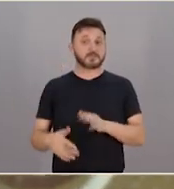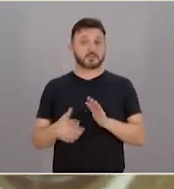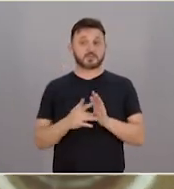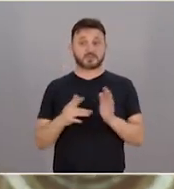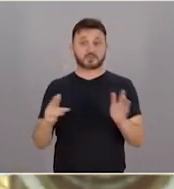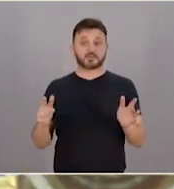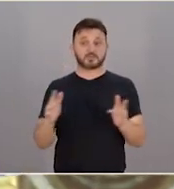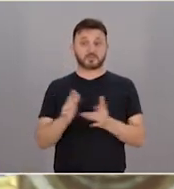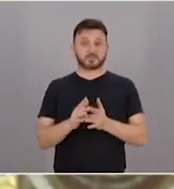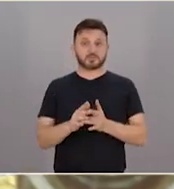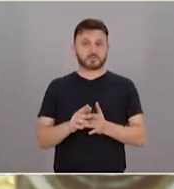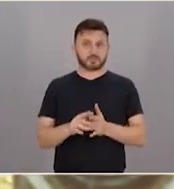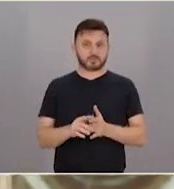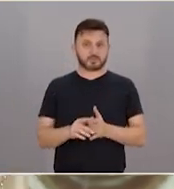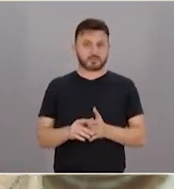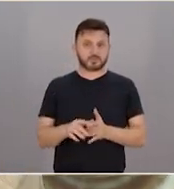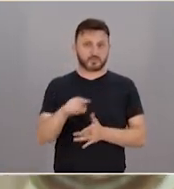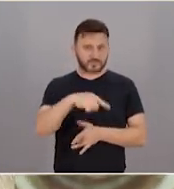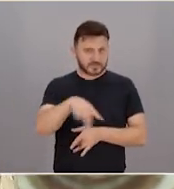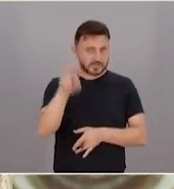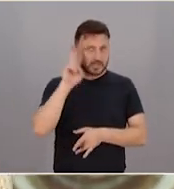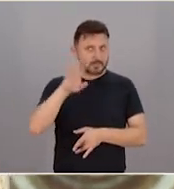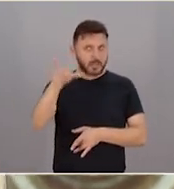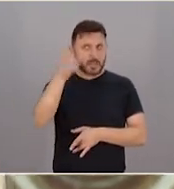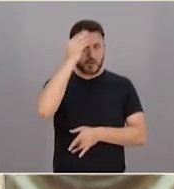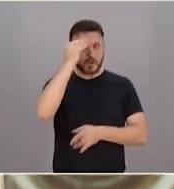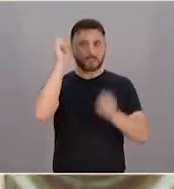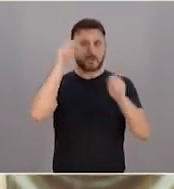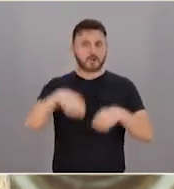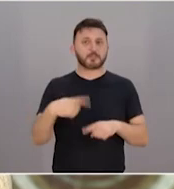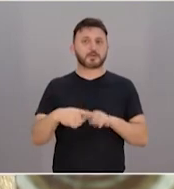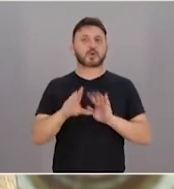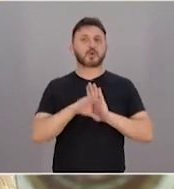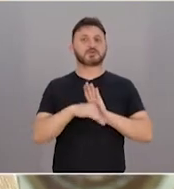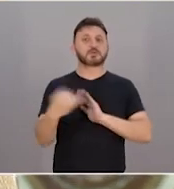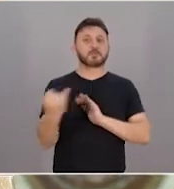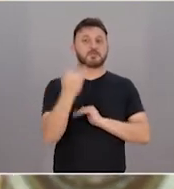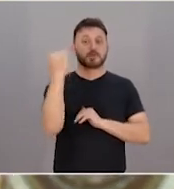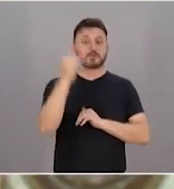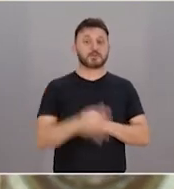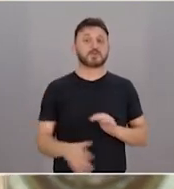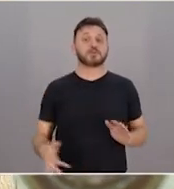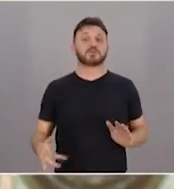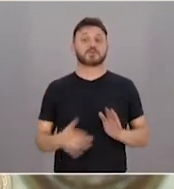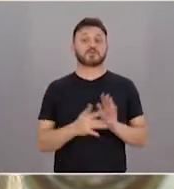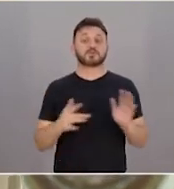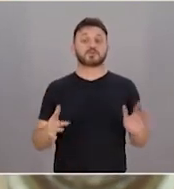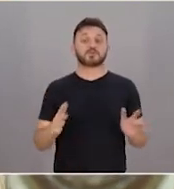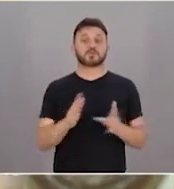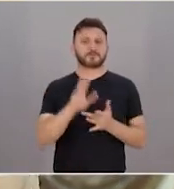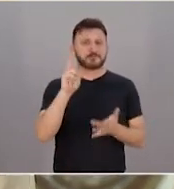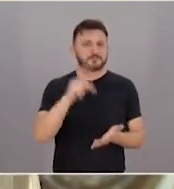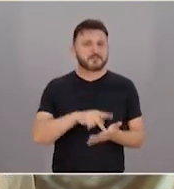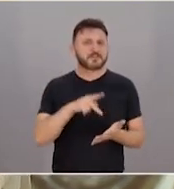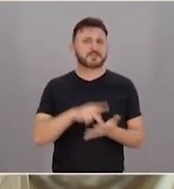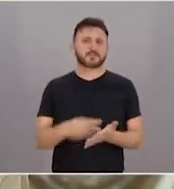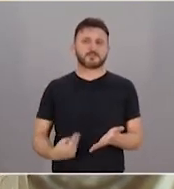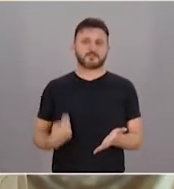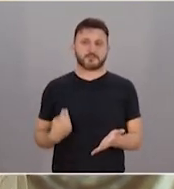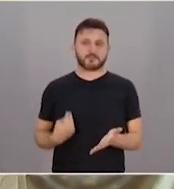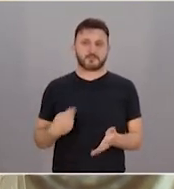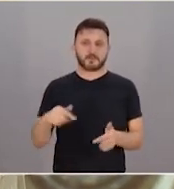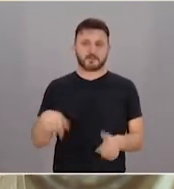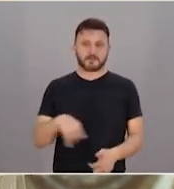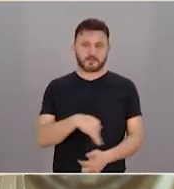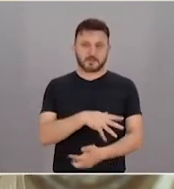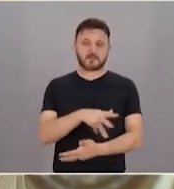Jesus, repita comigo, porque é importante, são conceitos importantes. Jesus verdadeiramente viveu.